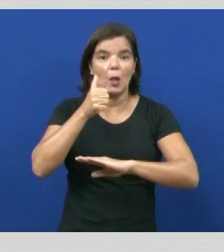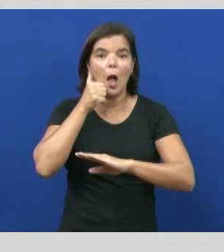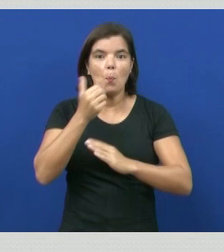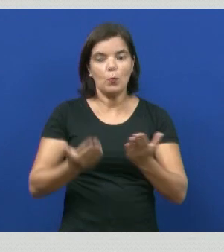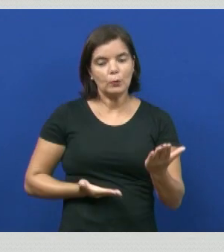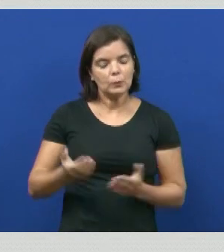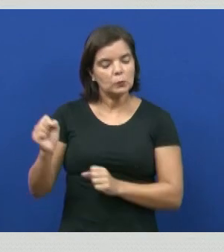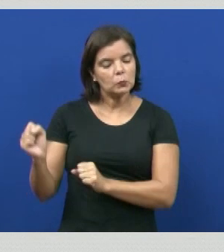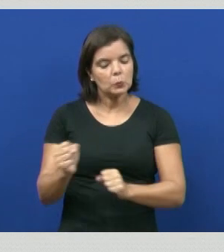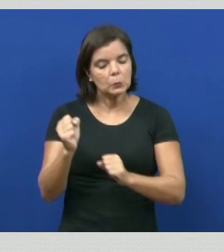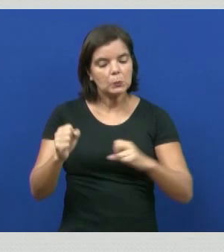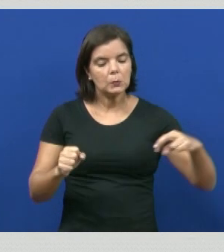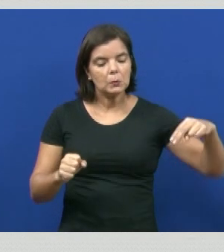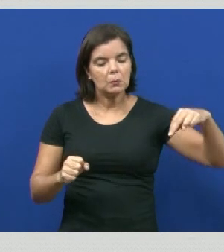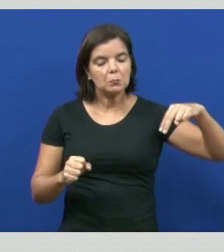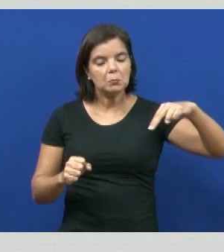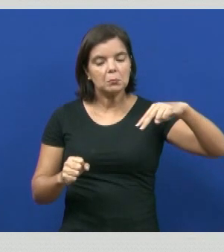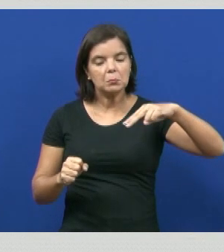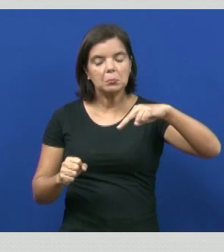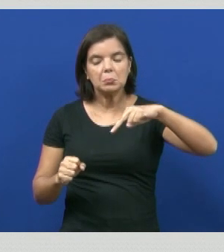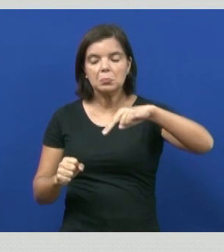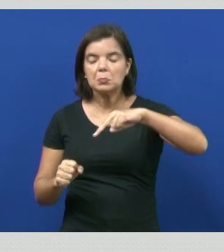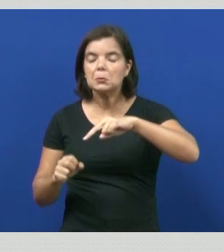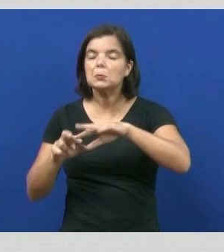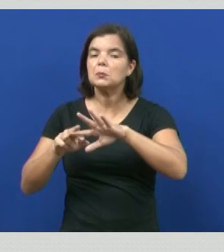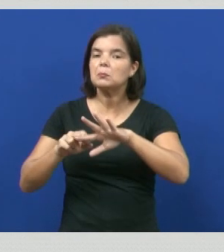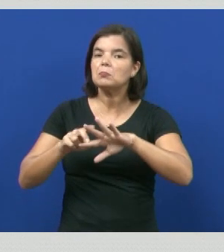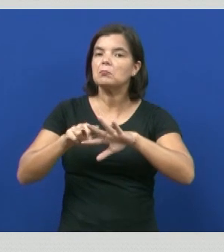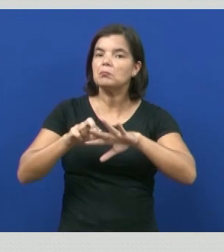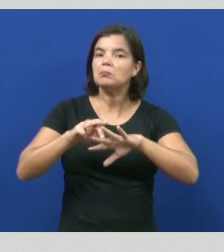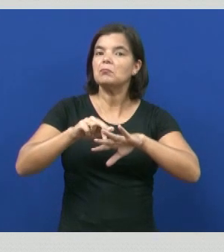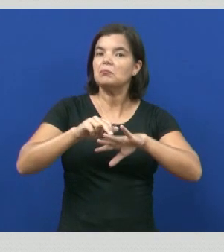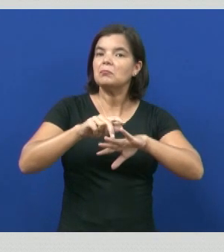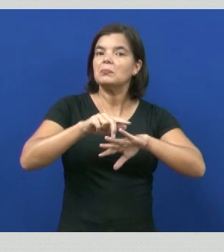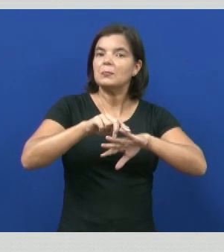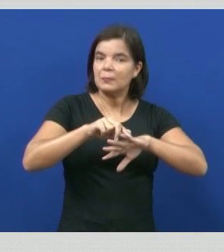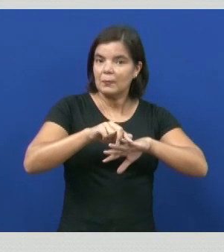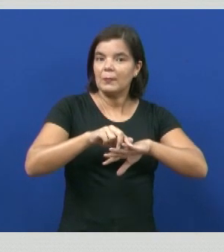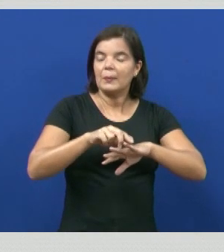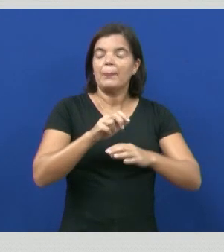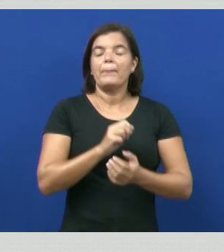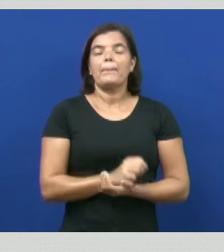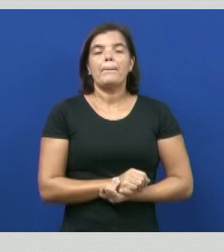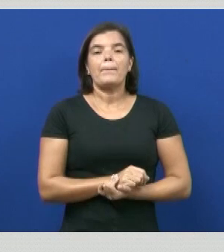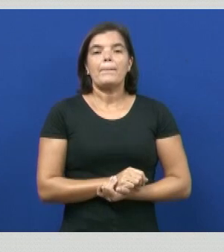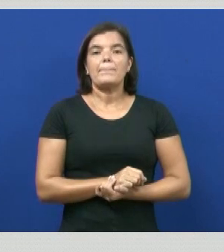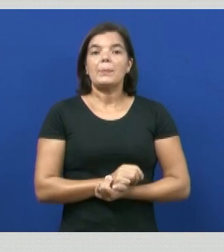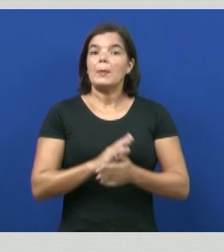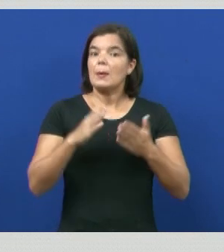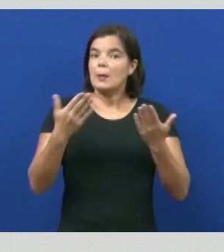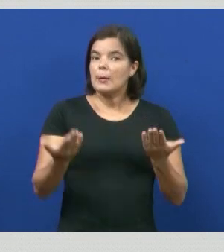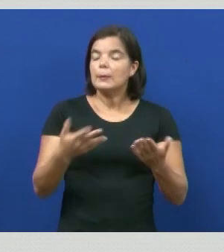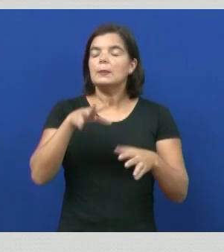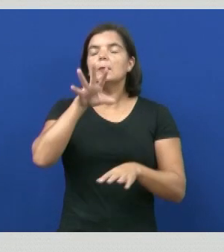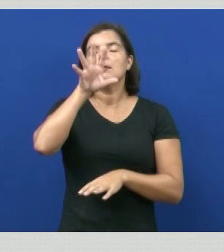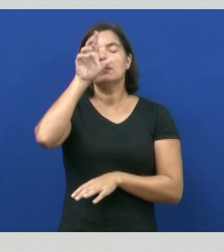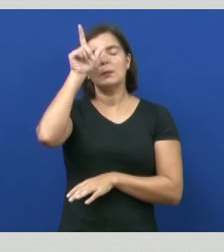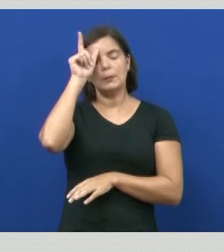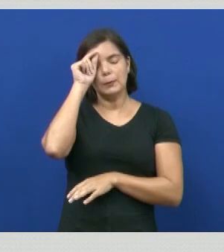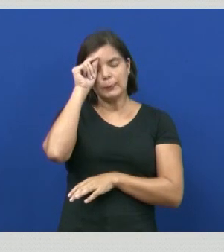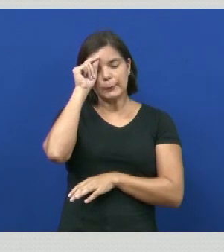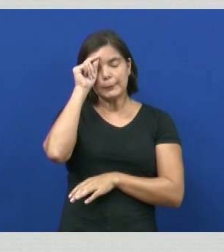passava, vagarosa, encetando a subida de mais um lanço de escada. Respirou